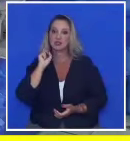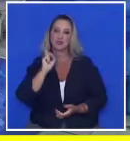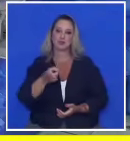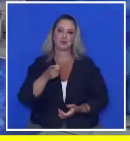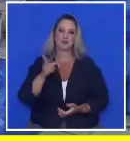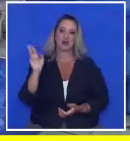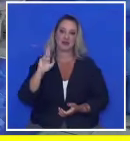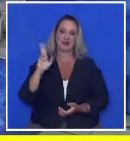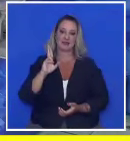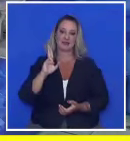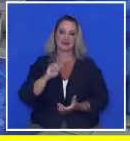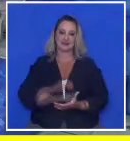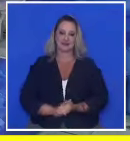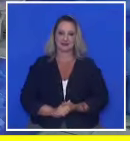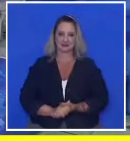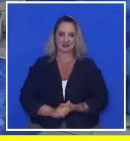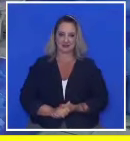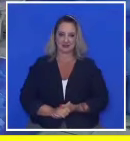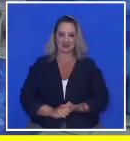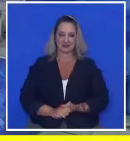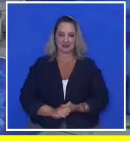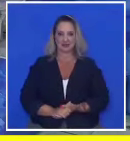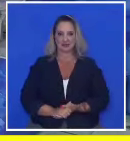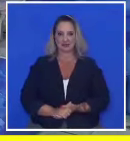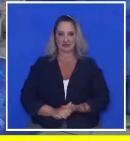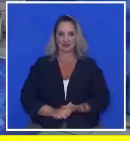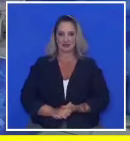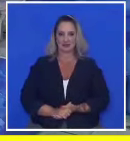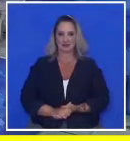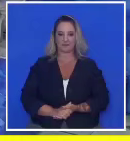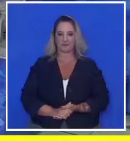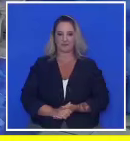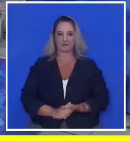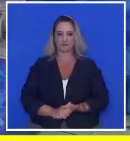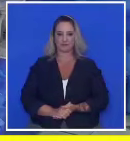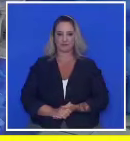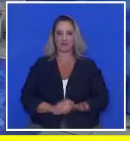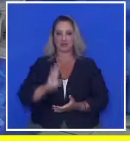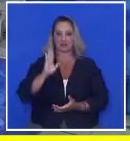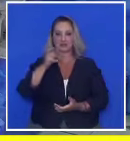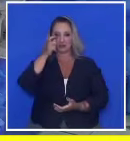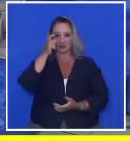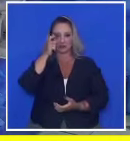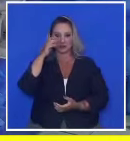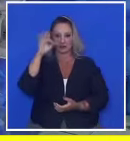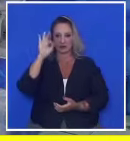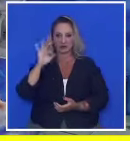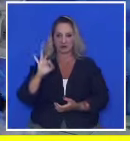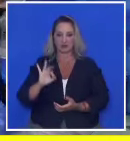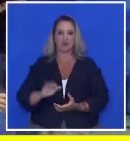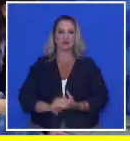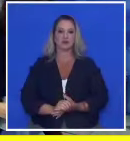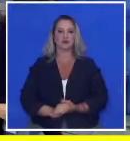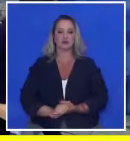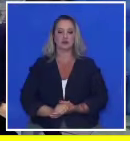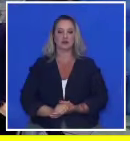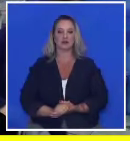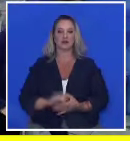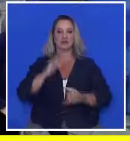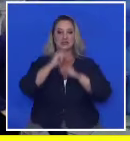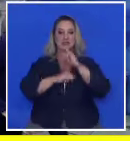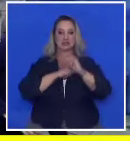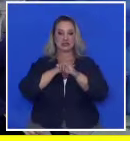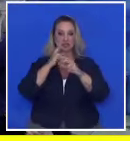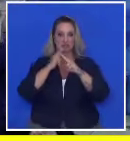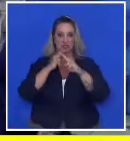R$1,500 mil, prêmio estimado. E dentro de poucos instantes você já poderá conferir no site